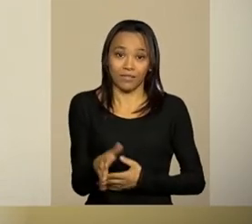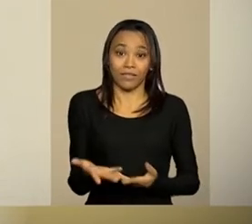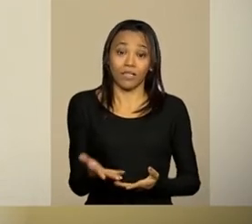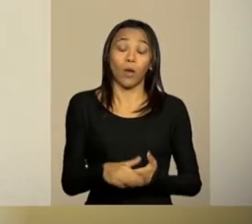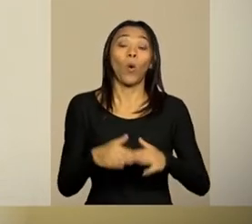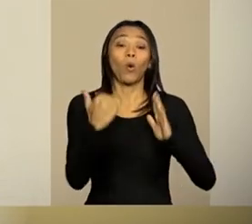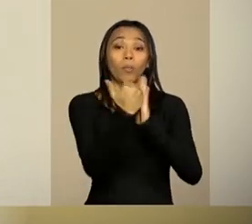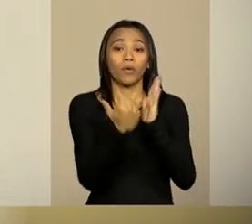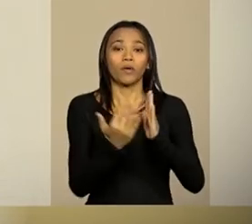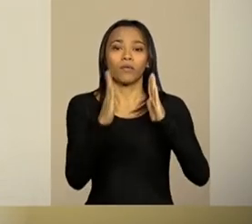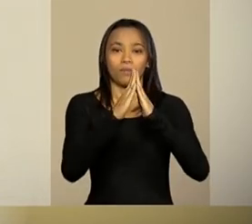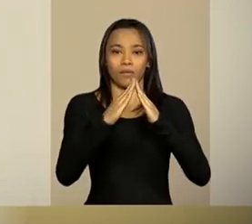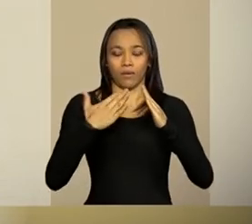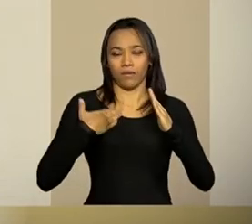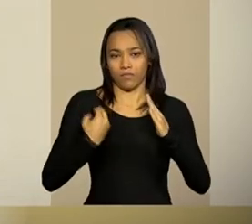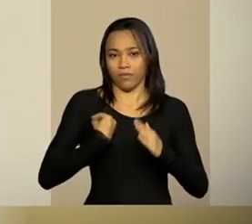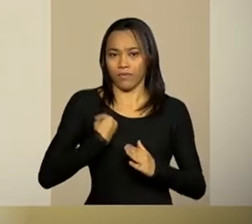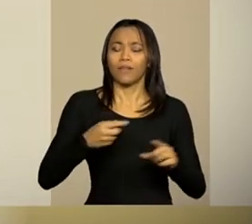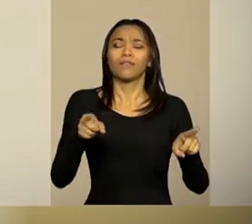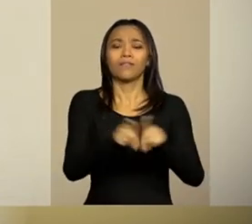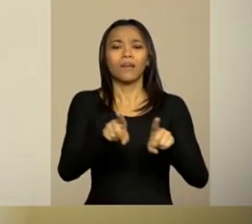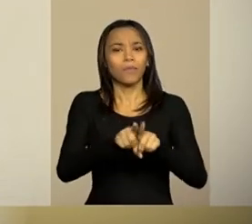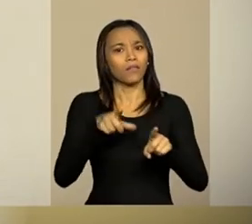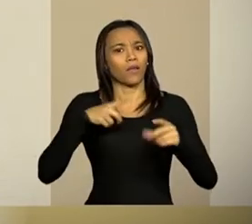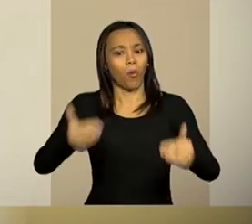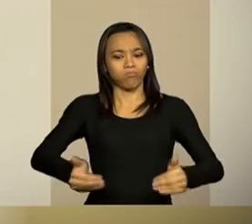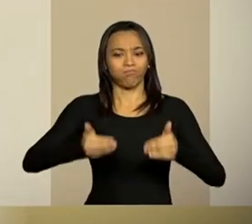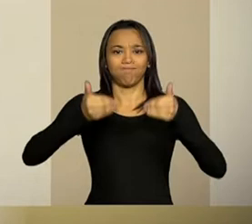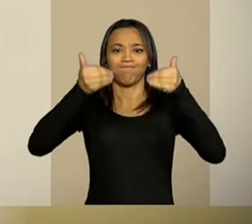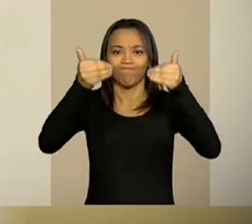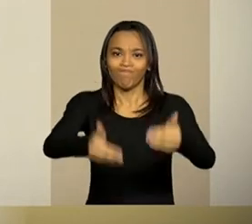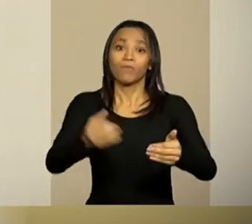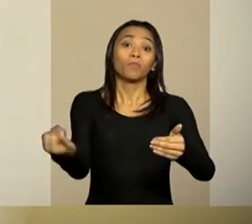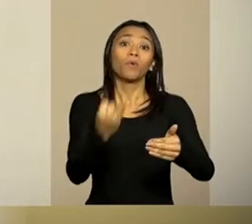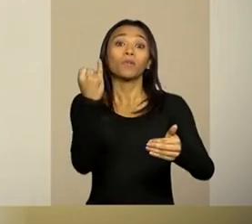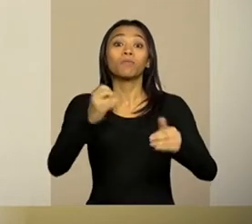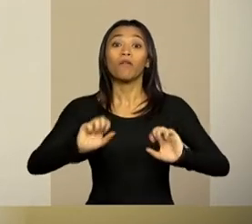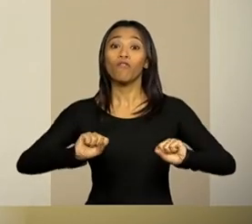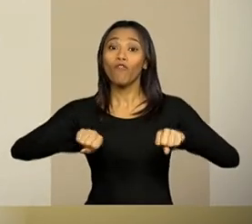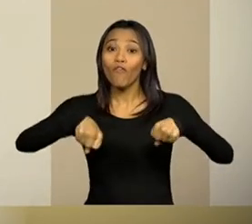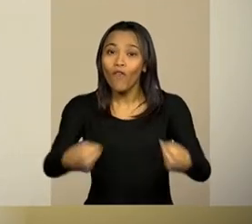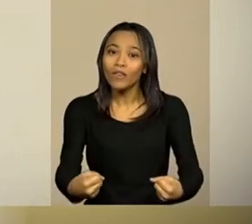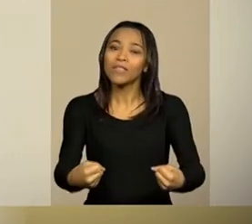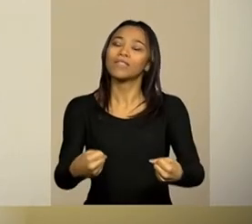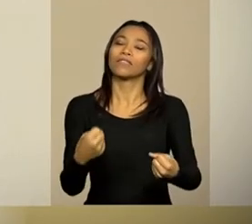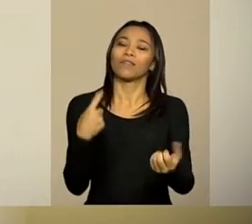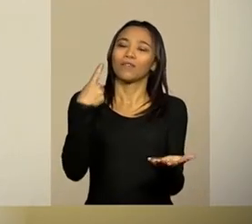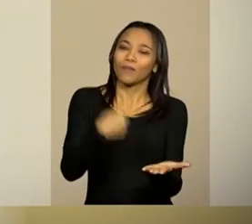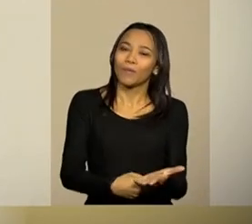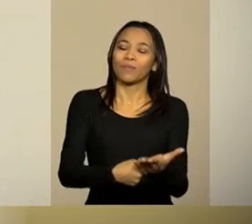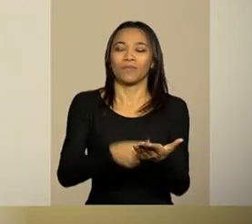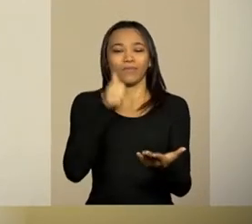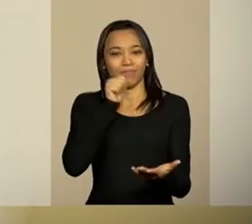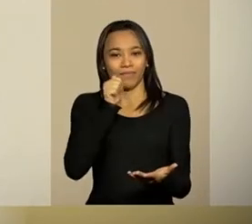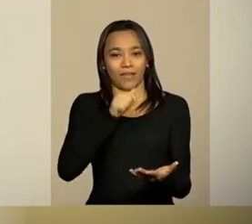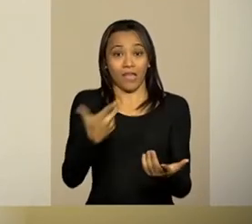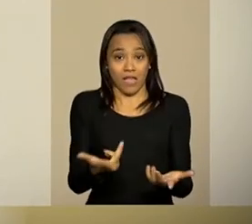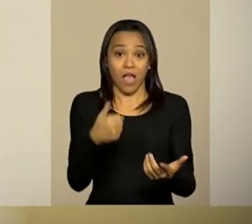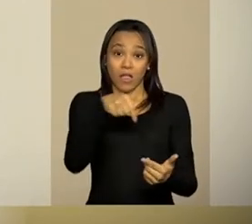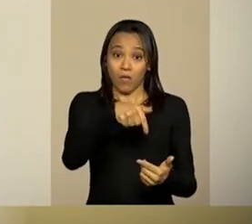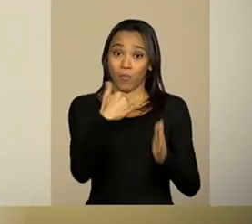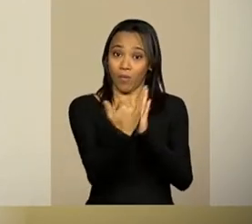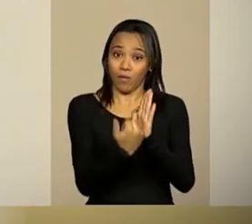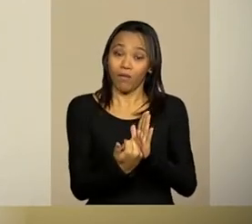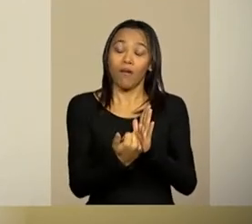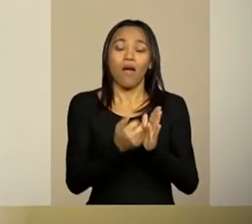minha casa minha vida para você ver Luciano também deu um passo importante para fortalecer o papel da mulher no Minha Casa Minha